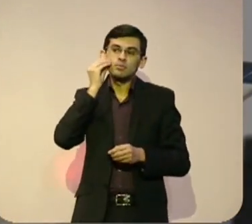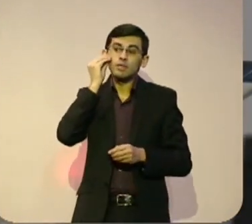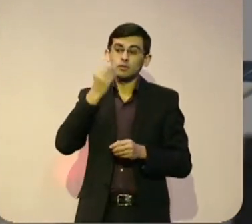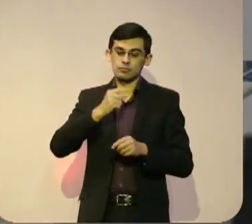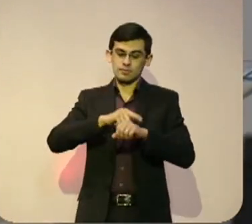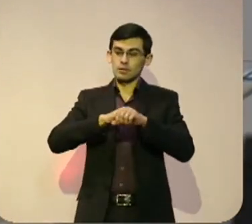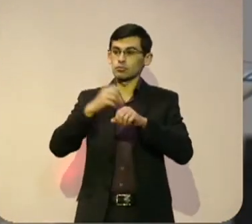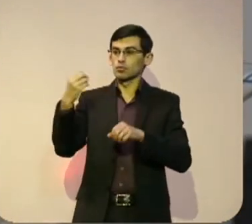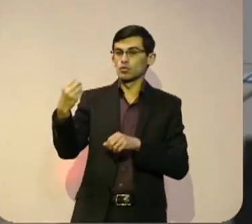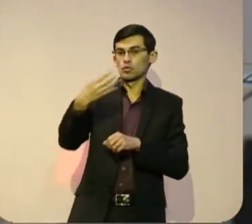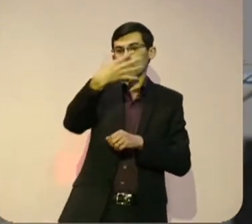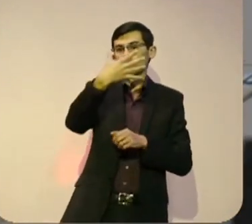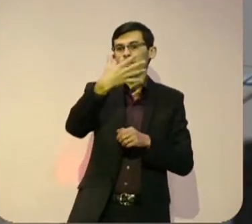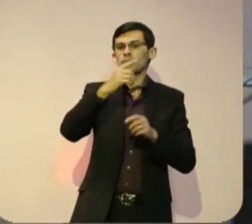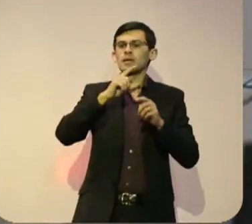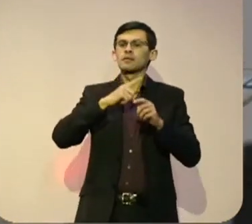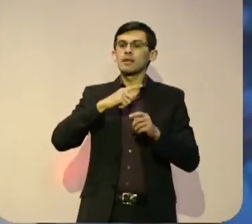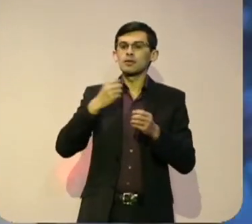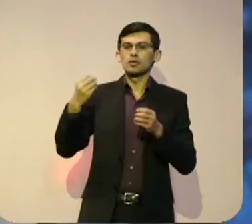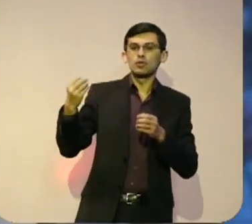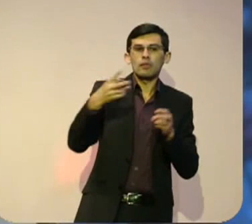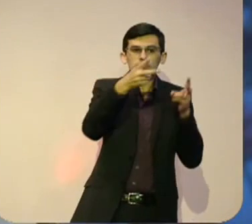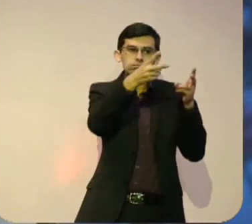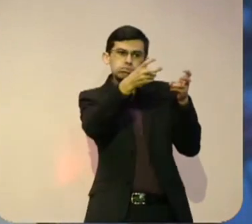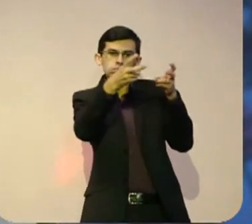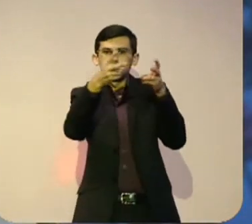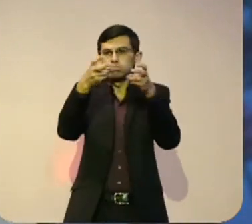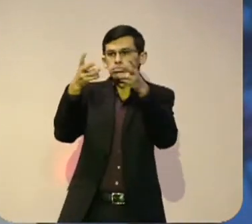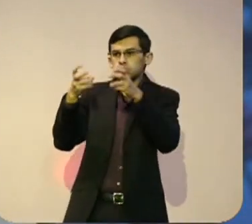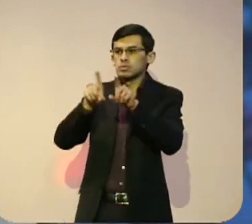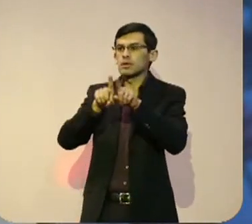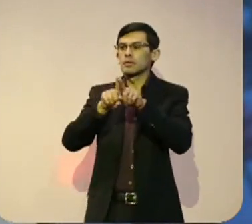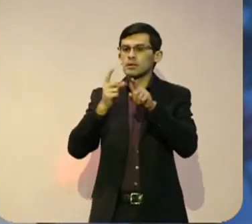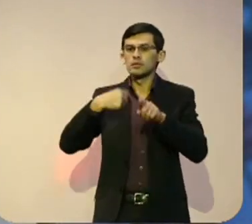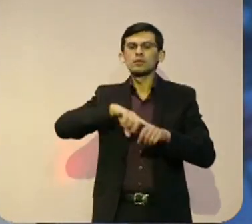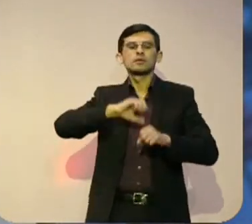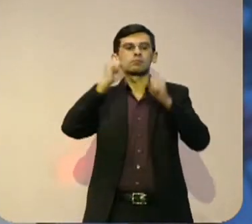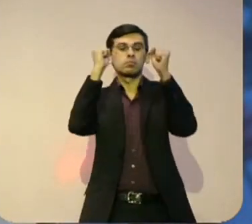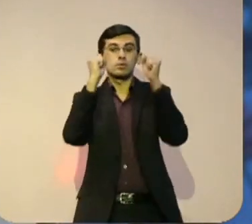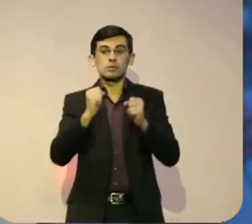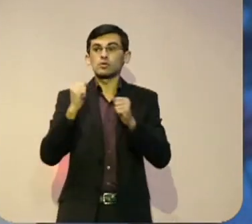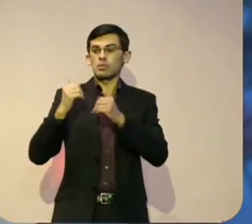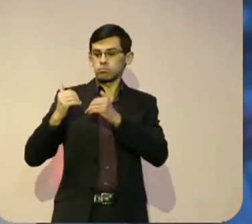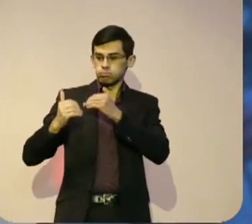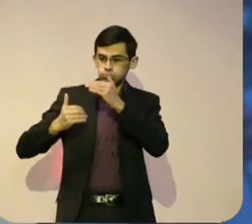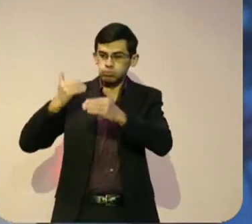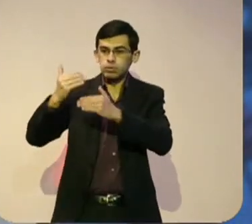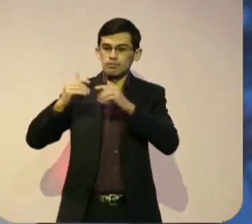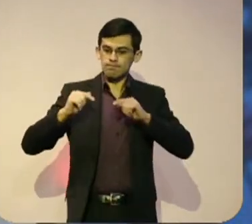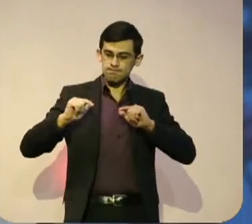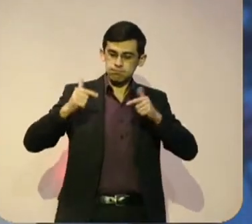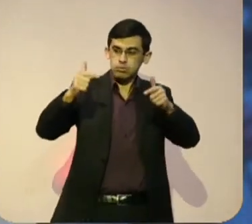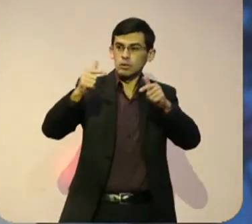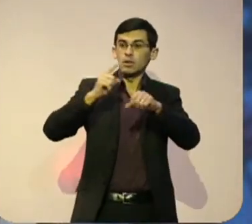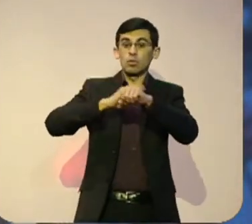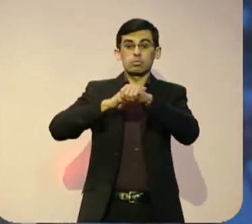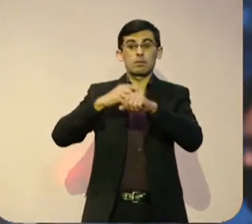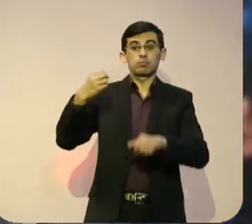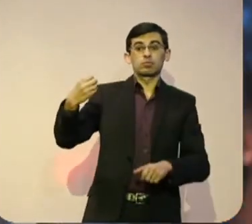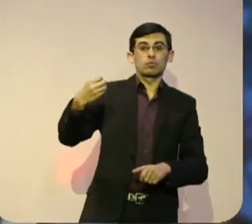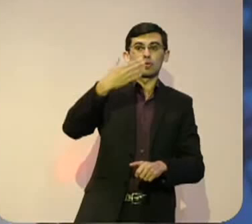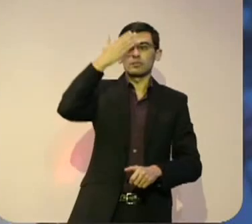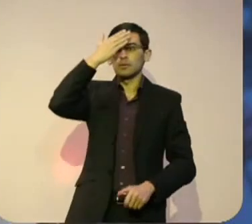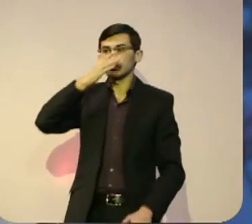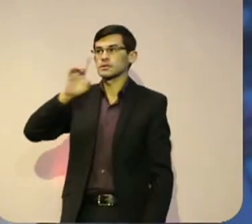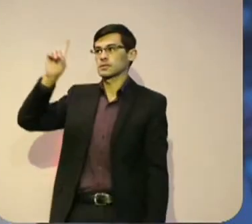tempo, e a gente tem tido novas percepções, e a gente pode agora avançar para um tempo novo